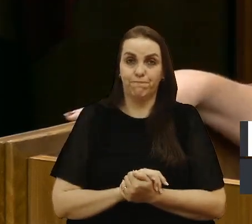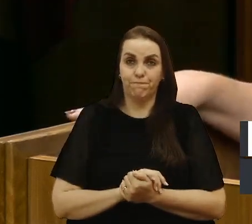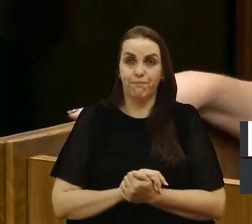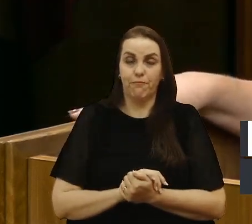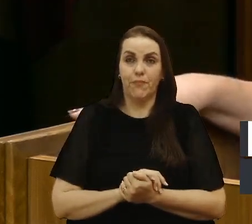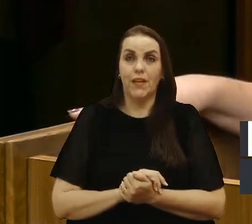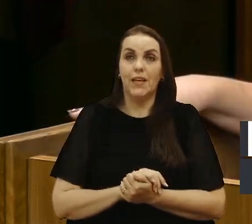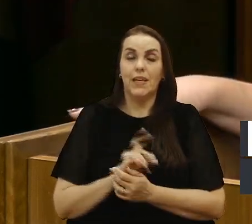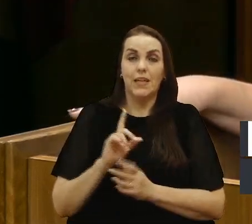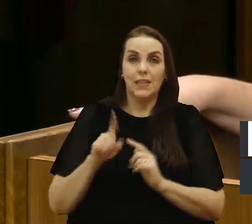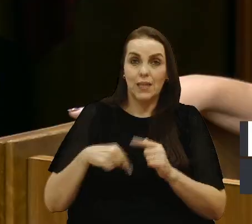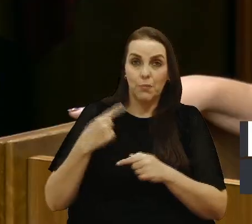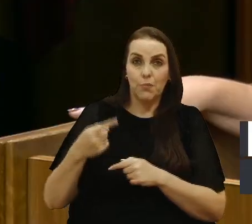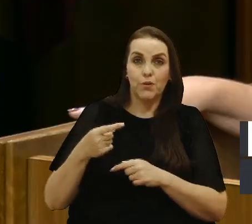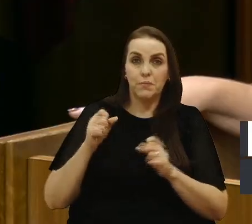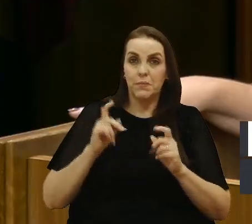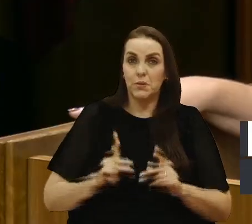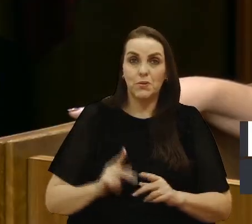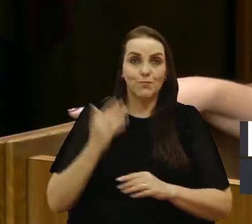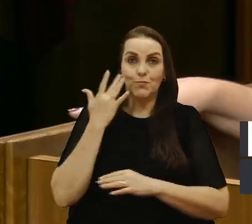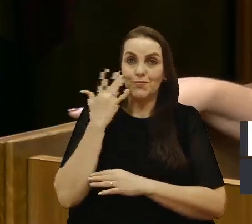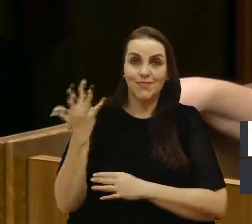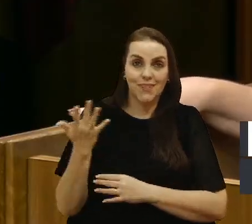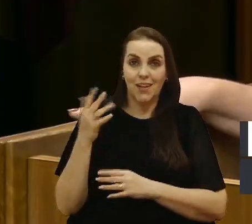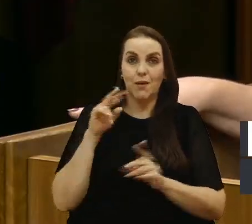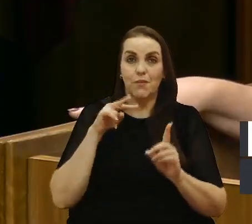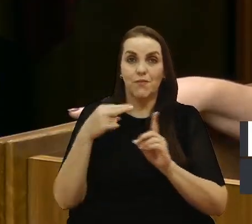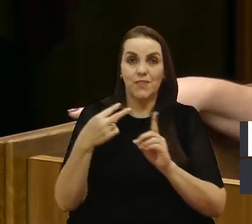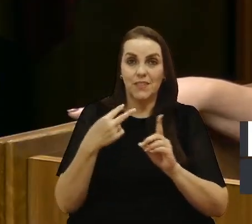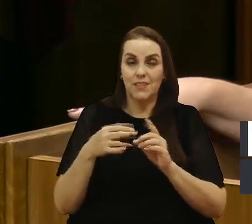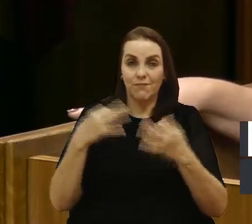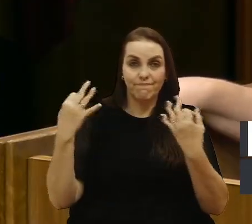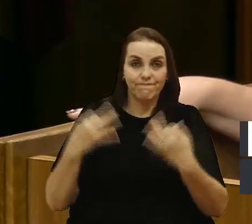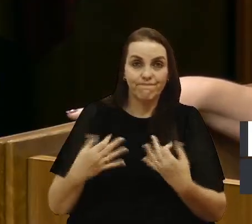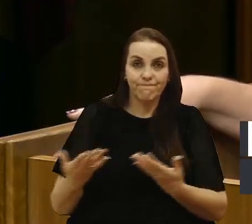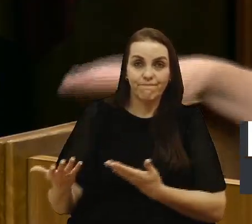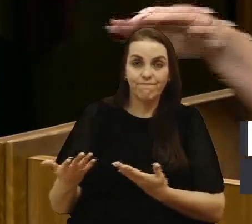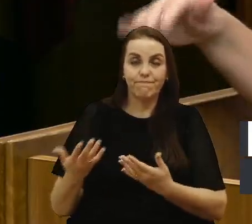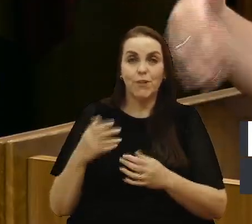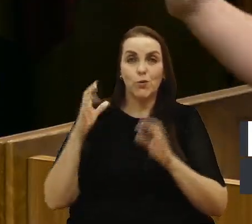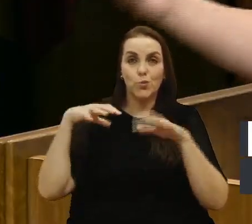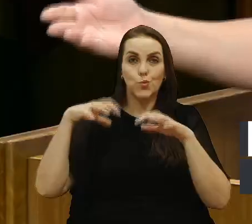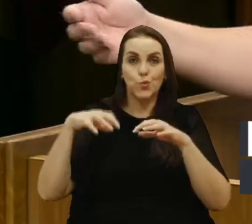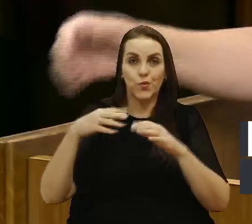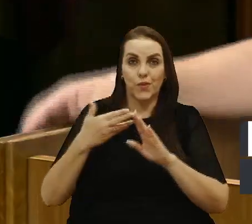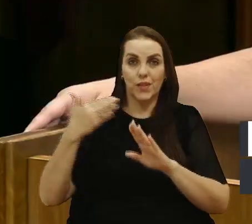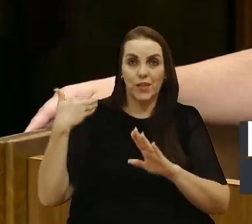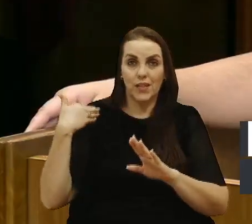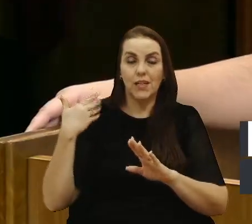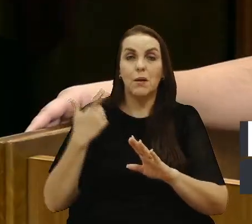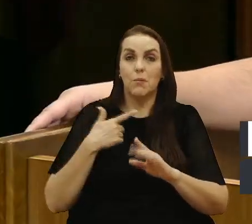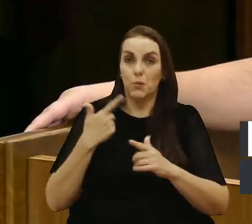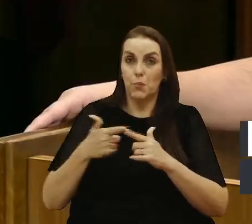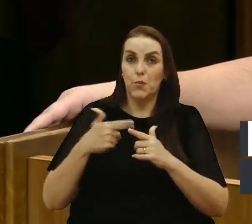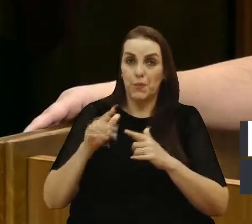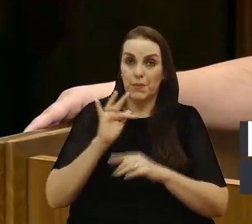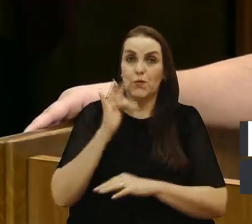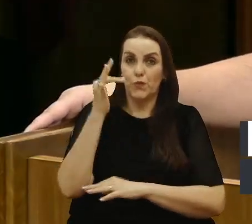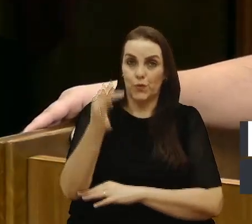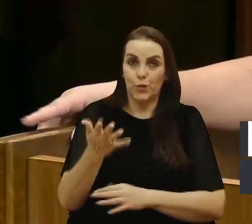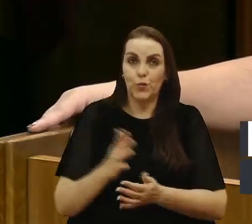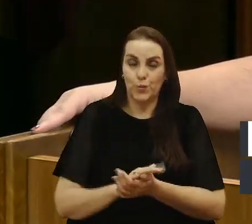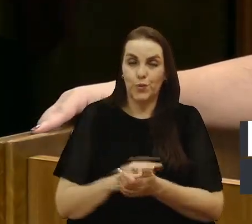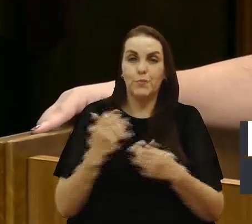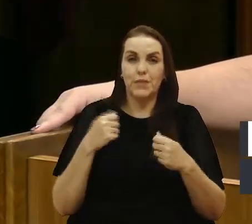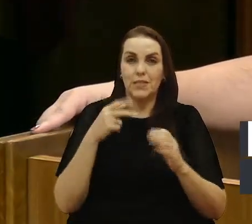uma outra pessoa que não tem essa mesma visão que tivemos agora nas últimas chuvas, a gente pode ter um problema futuro. Então, por isso,